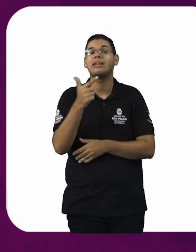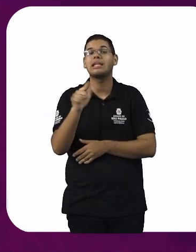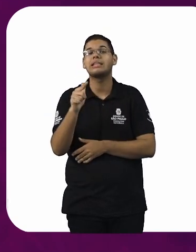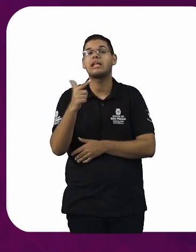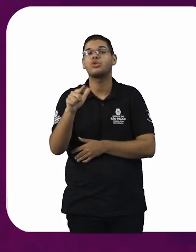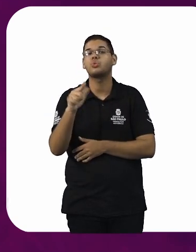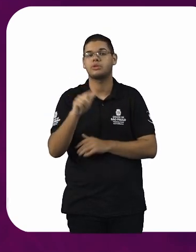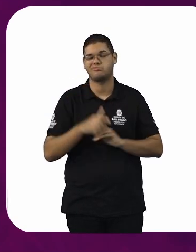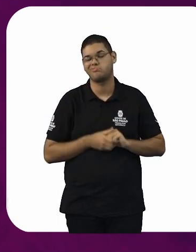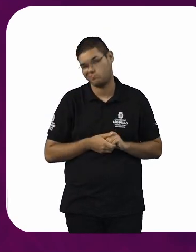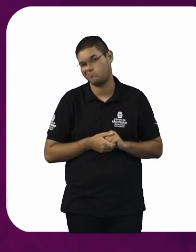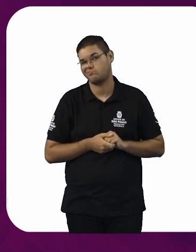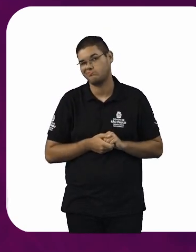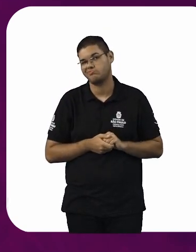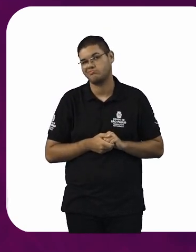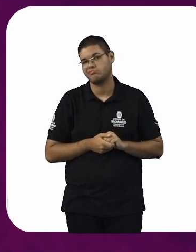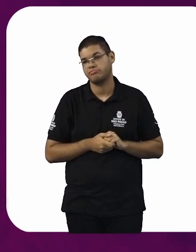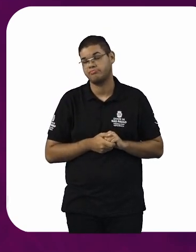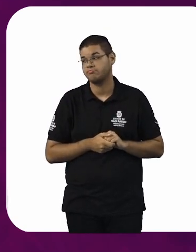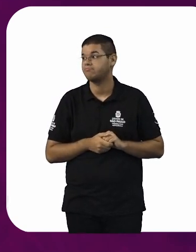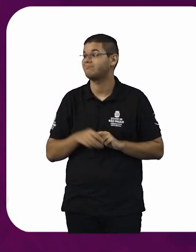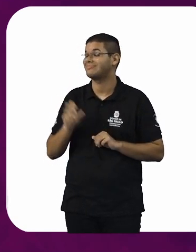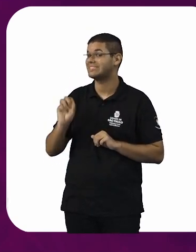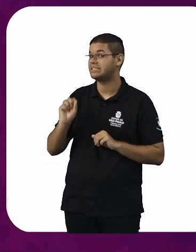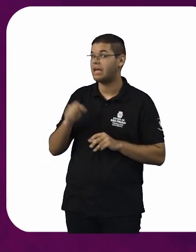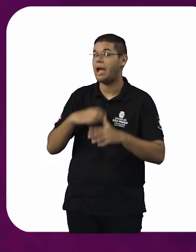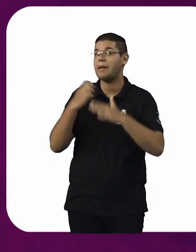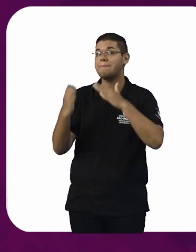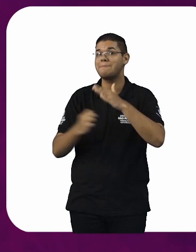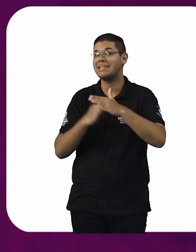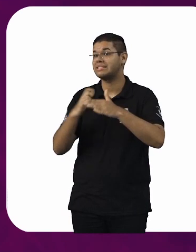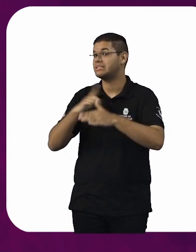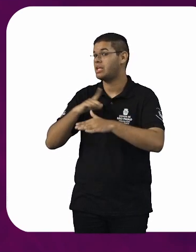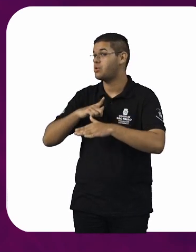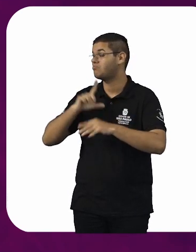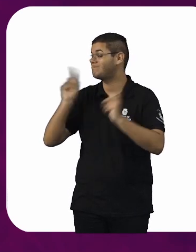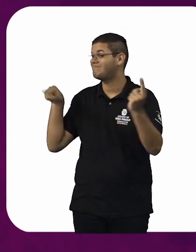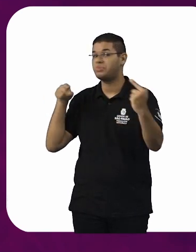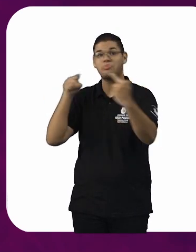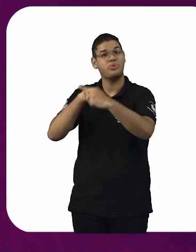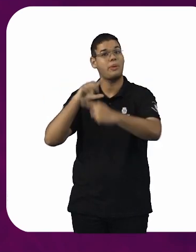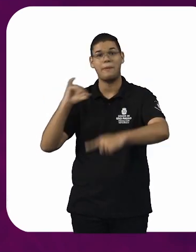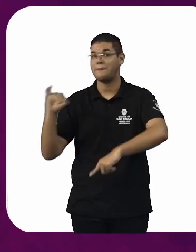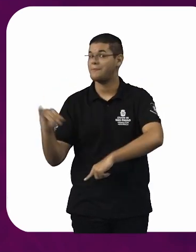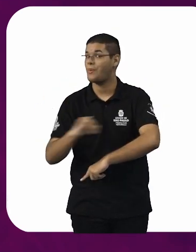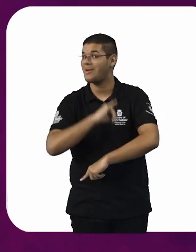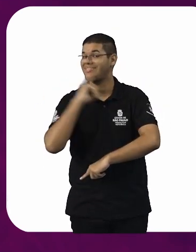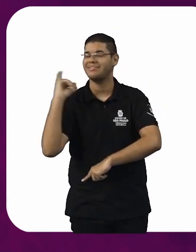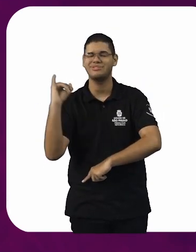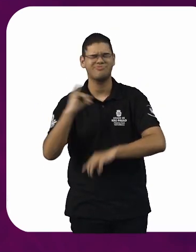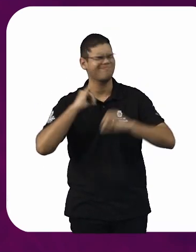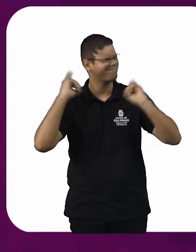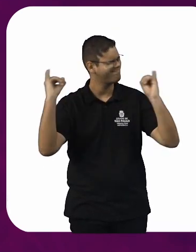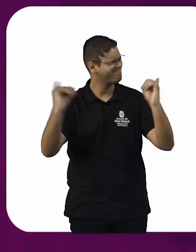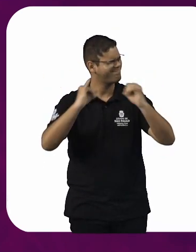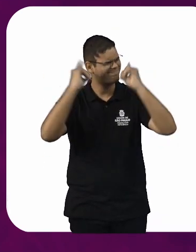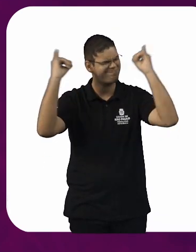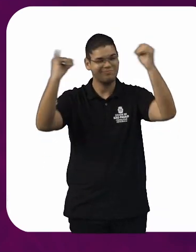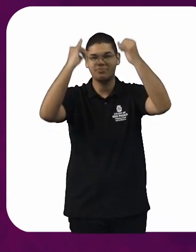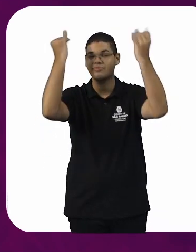Rosana Rufino. É fundamental, né, nesse debate, no combate a essas